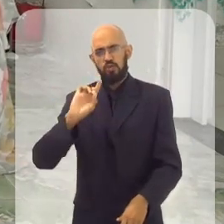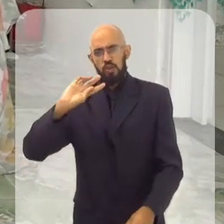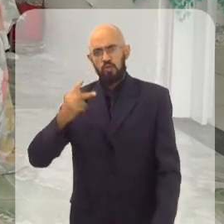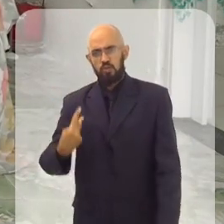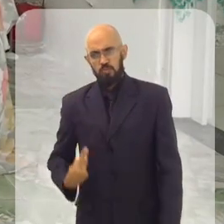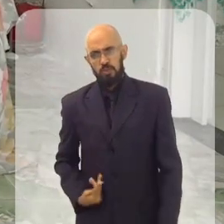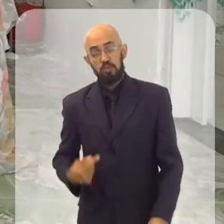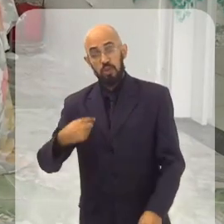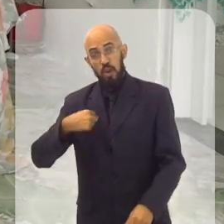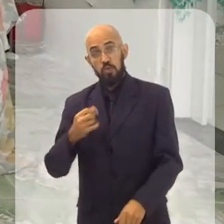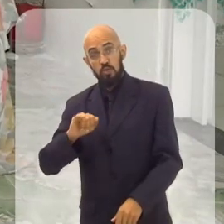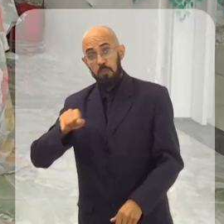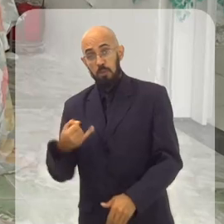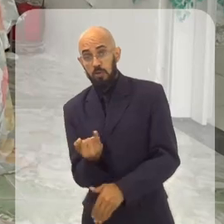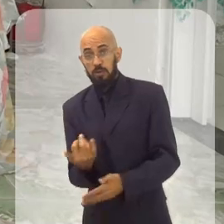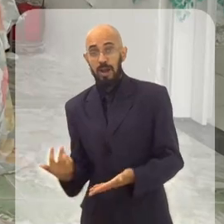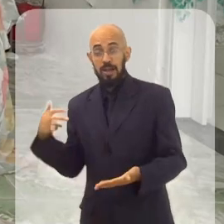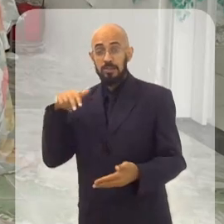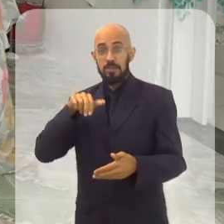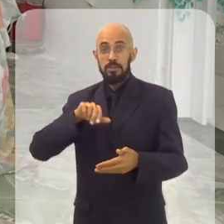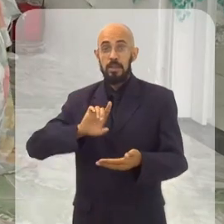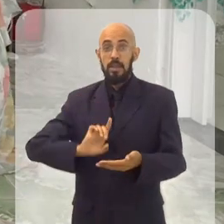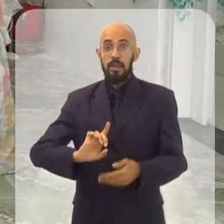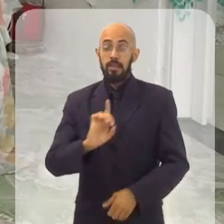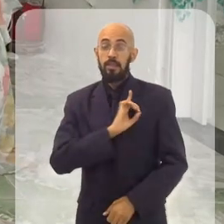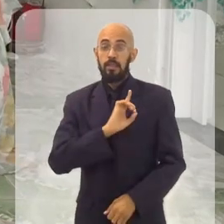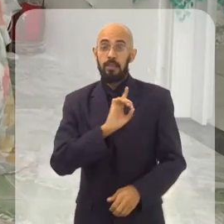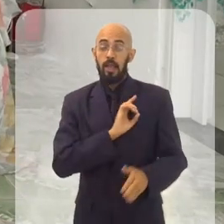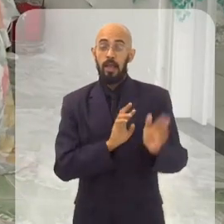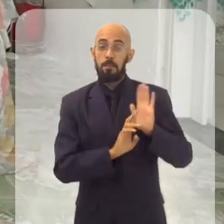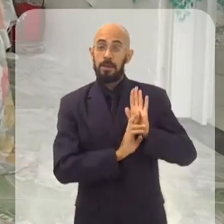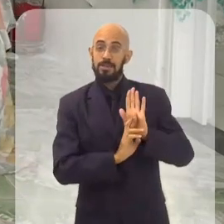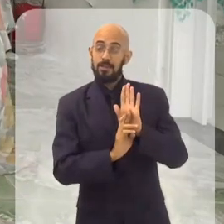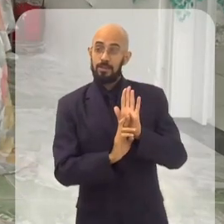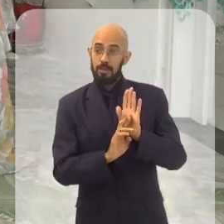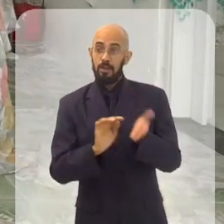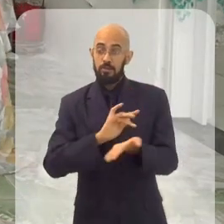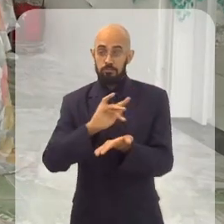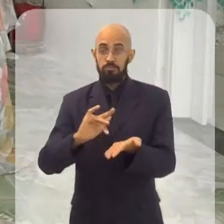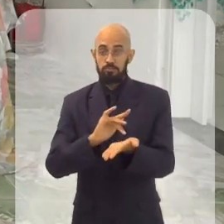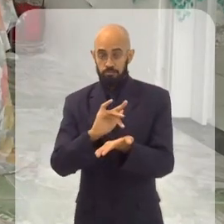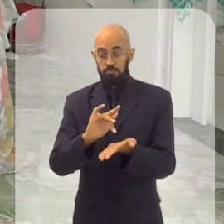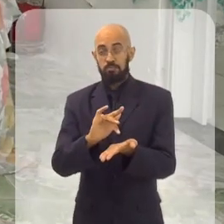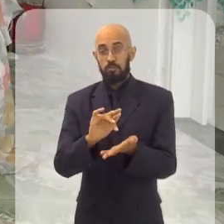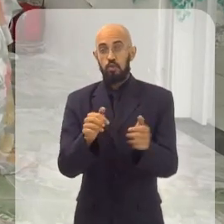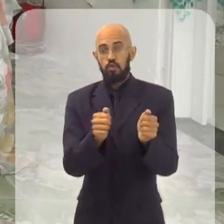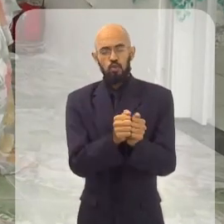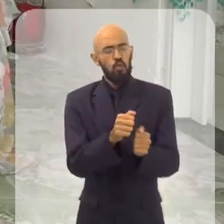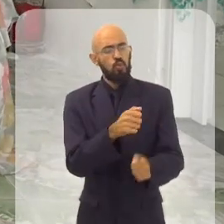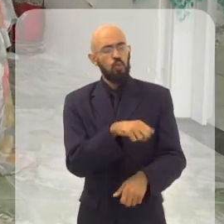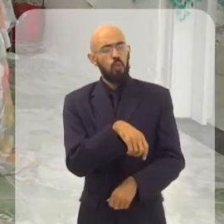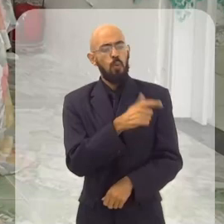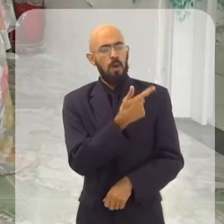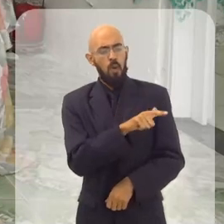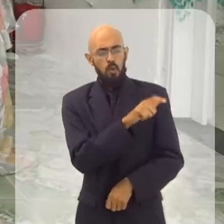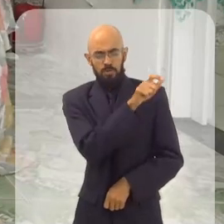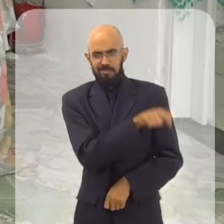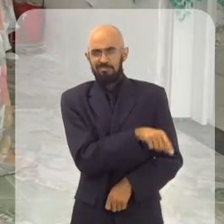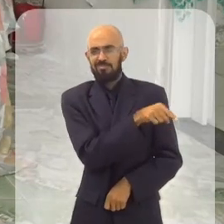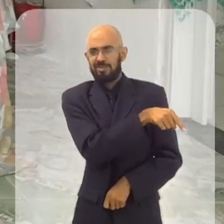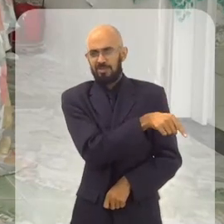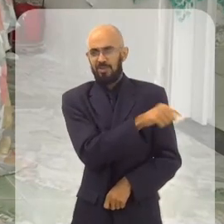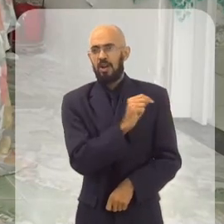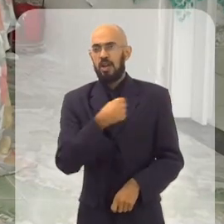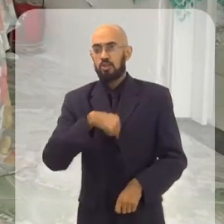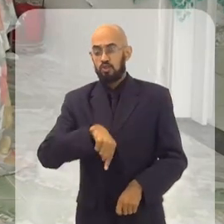tive a oportunidade de ser delegada nacional da etnia cigana junto com a Miriam Stanesco. Nós éramos duas delegadas. E nós fomos